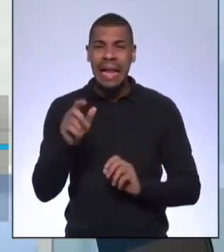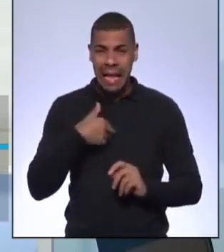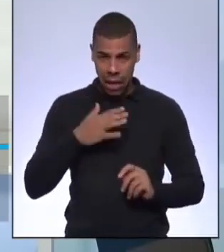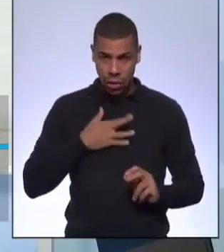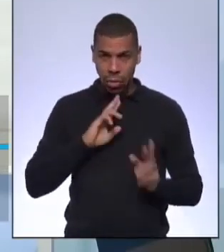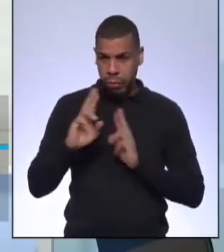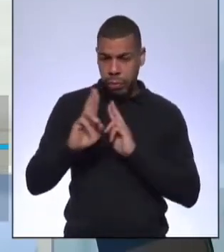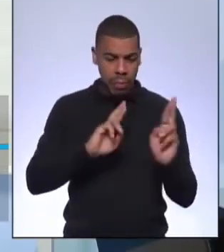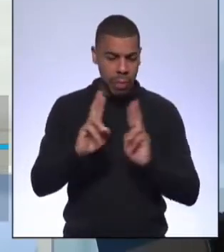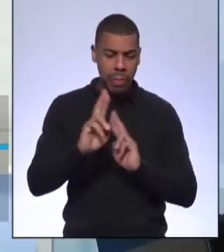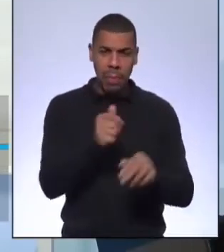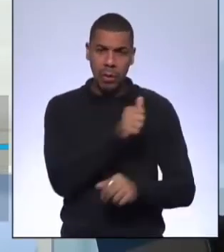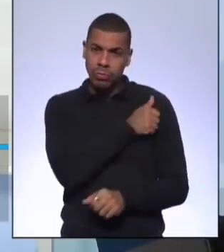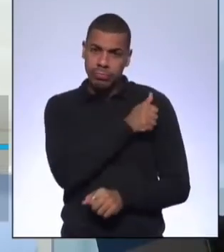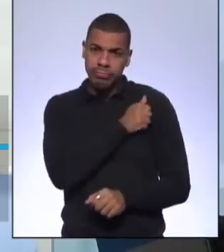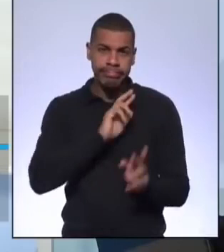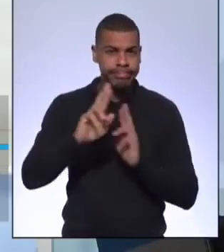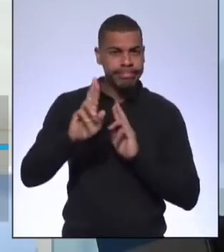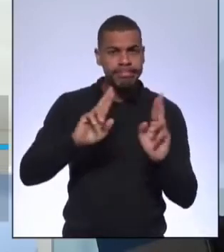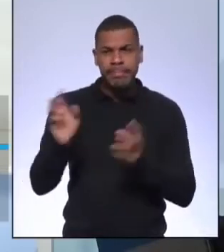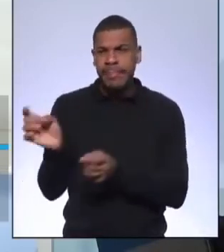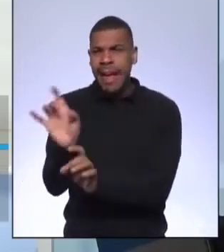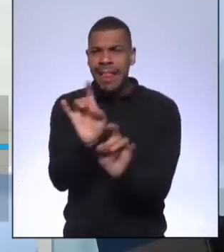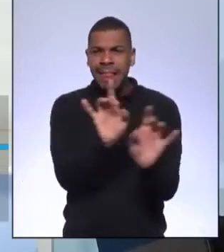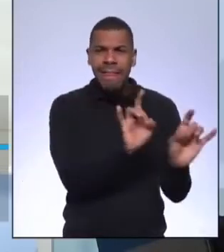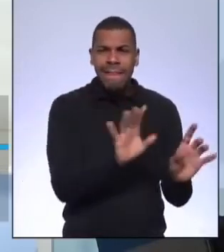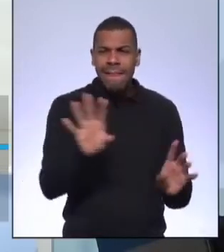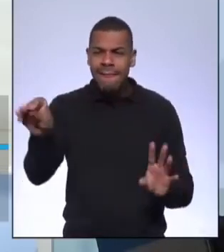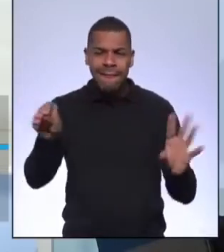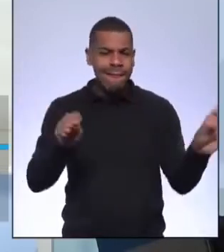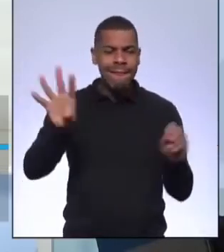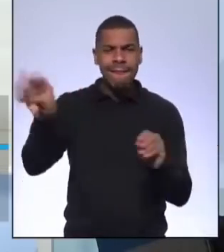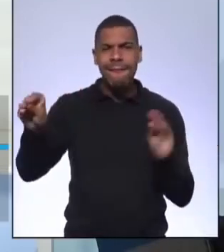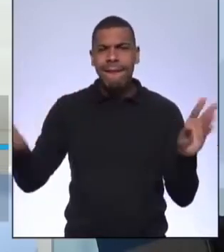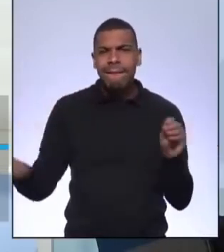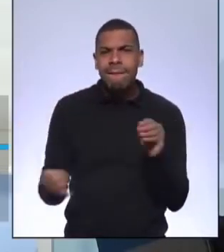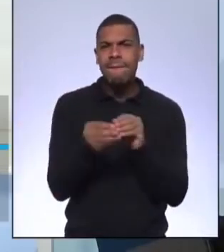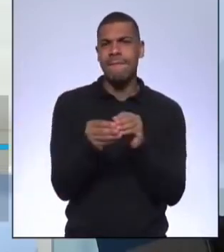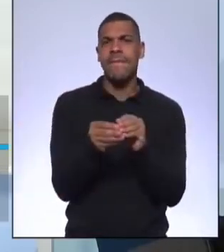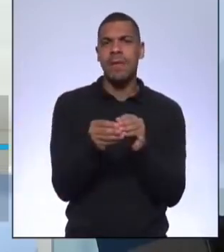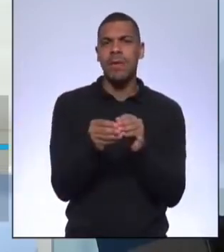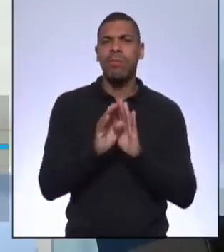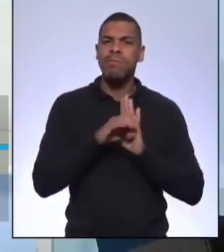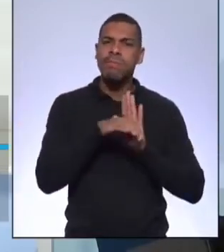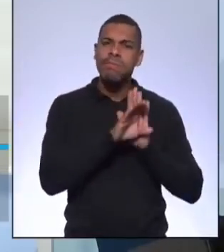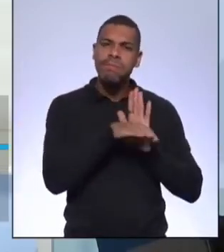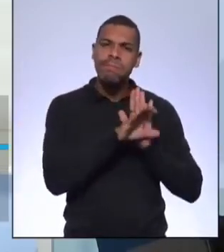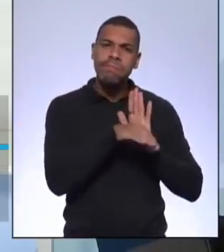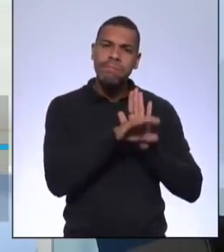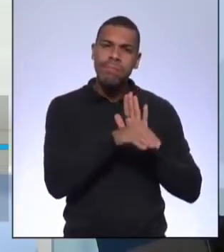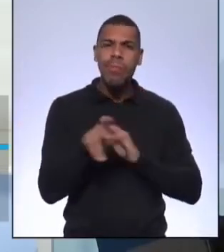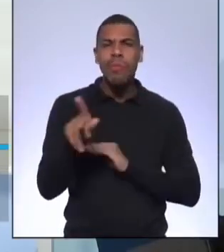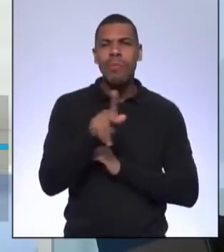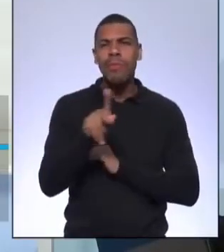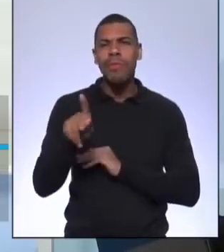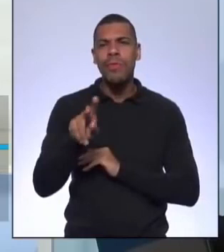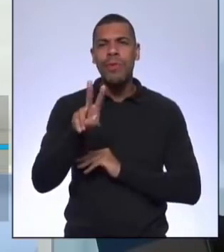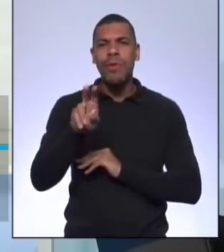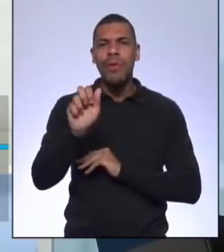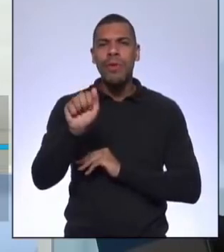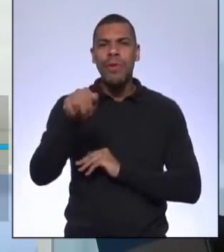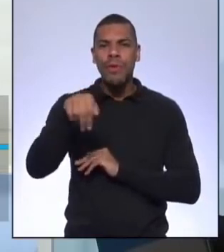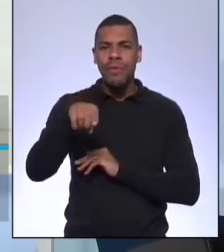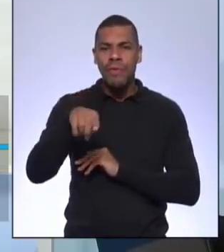cima daquelas respostas, que cada um dava um pedacinho, ele ia construindo um conceito. O professor Vanderlei, de economia,